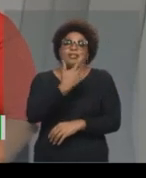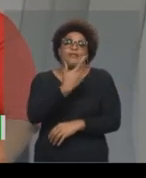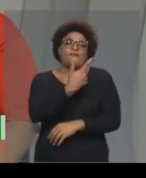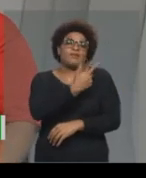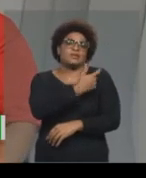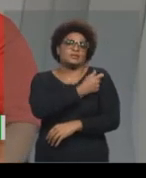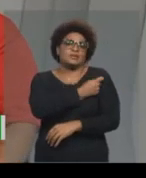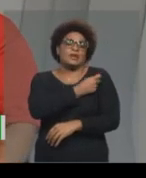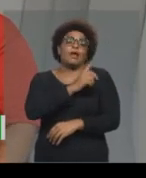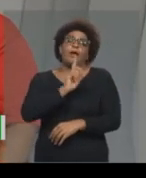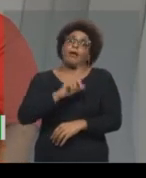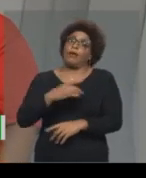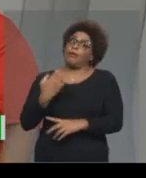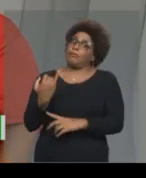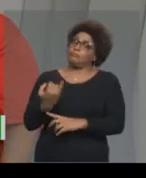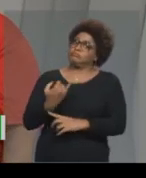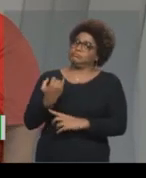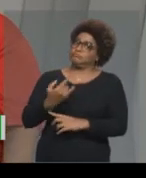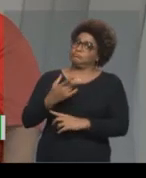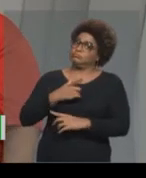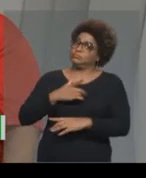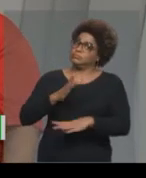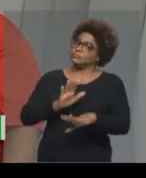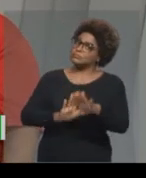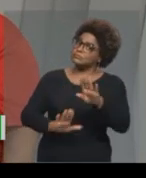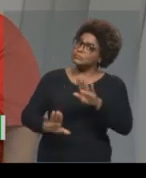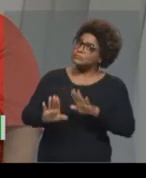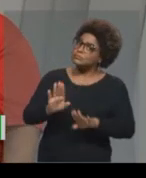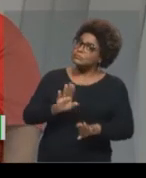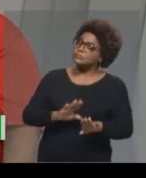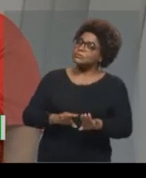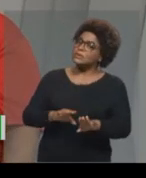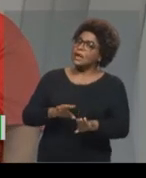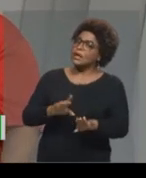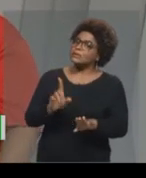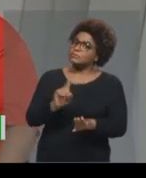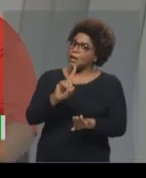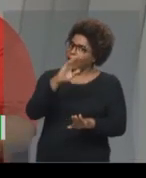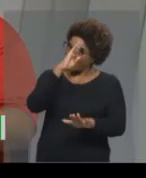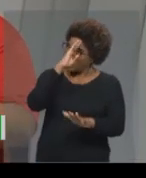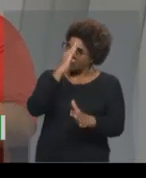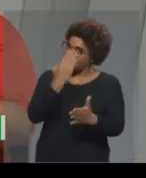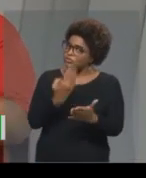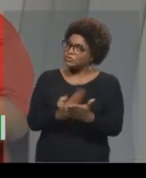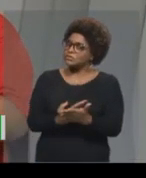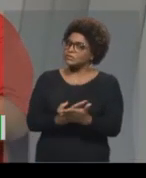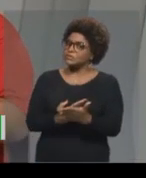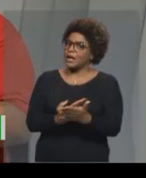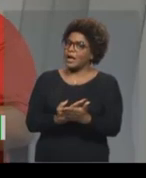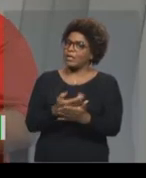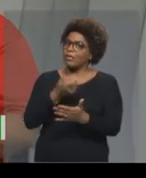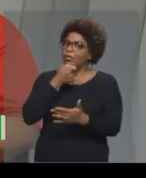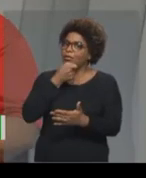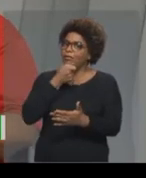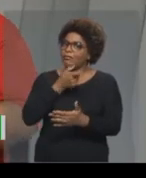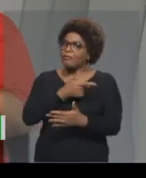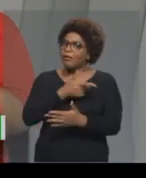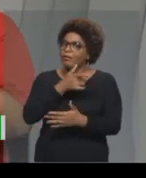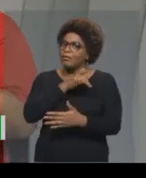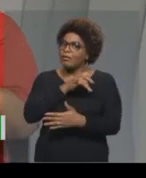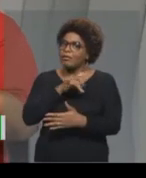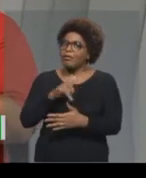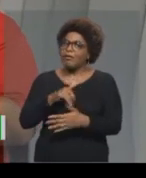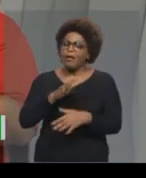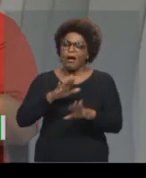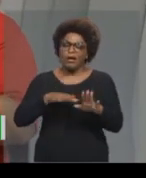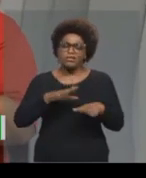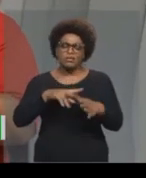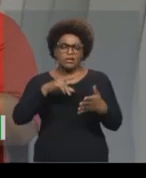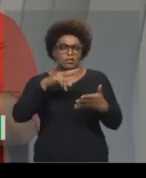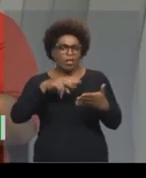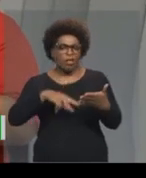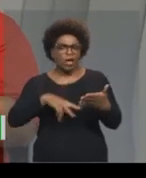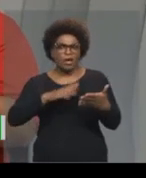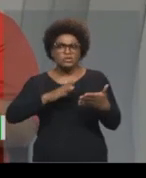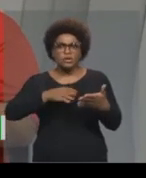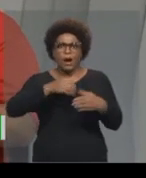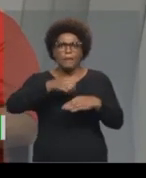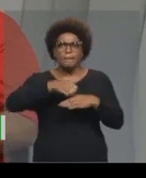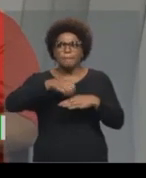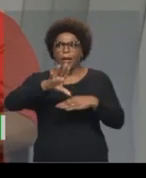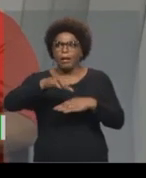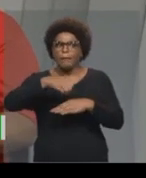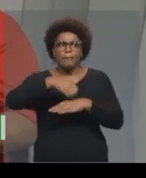aí para não cair nas notícias falsas, né? Às vezes a gente lê só um pedacinho ali, já vai divulgando, já